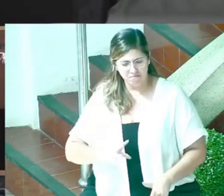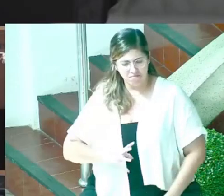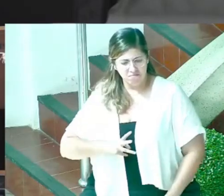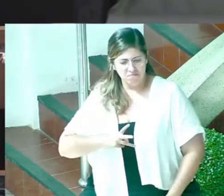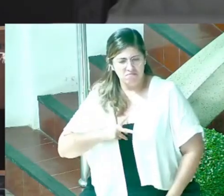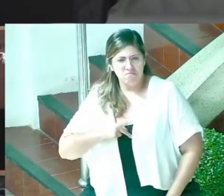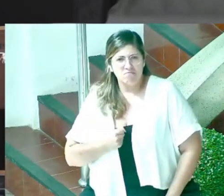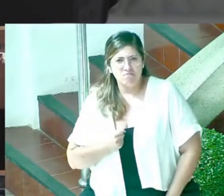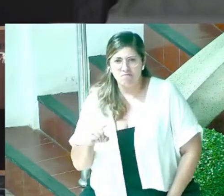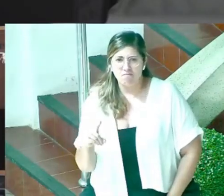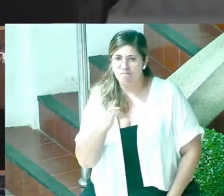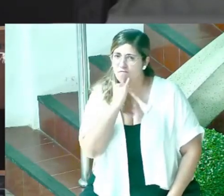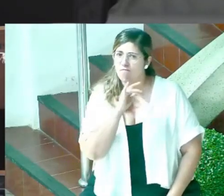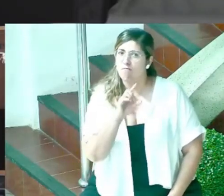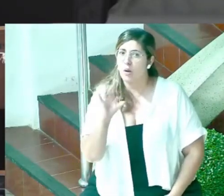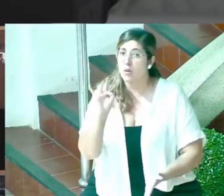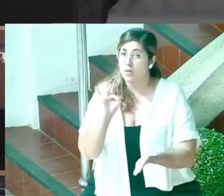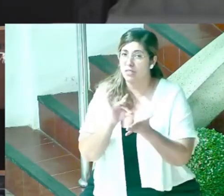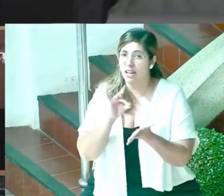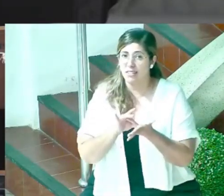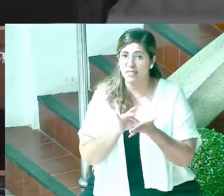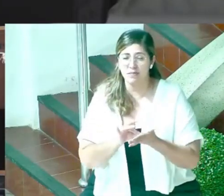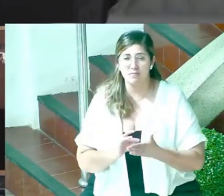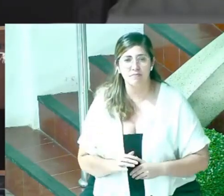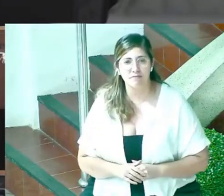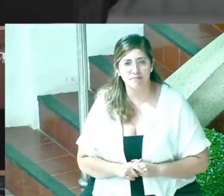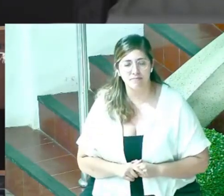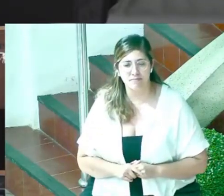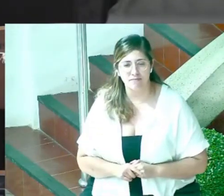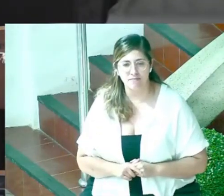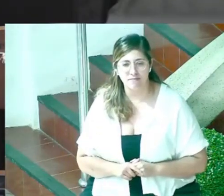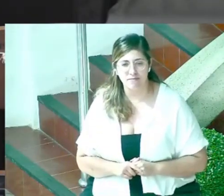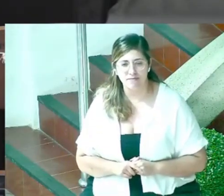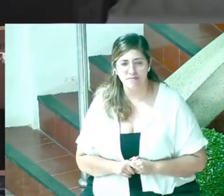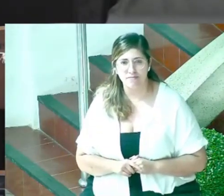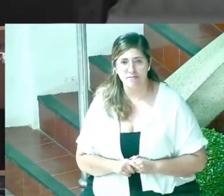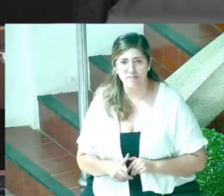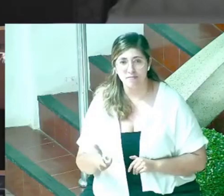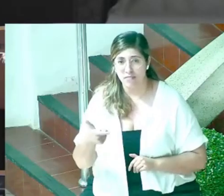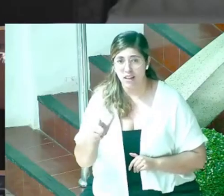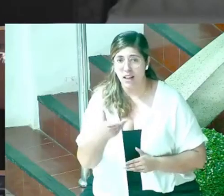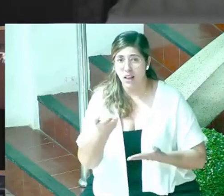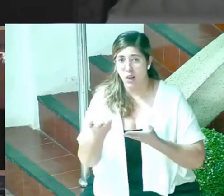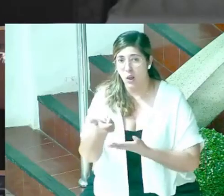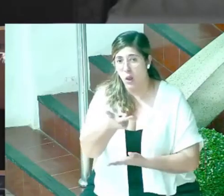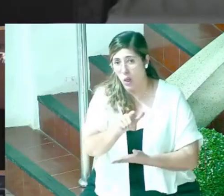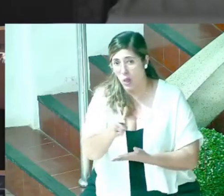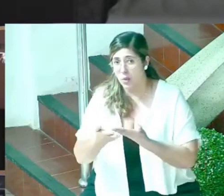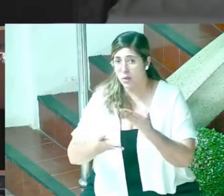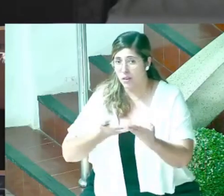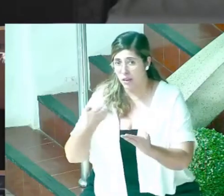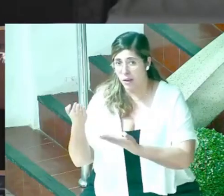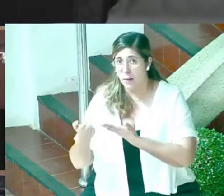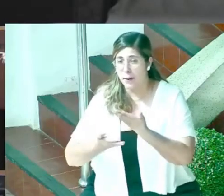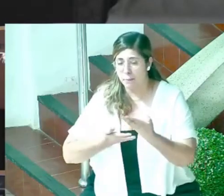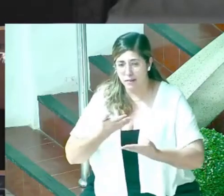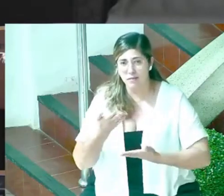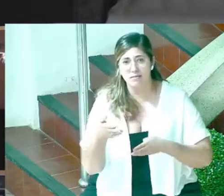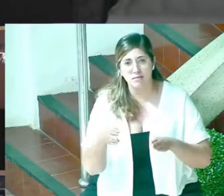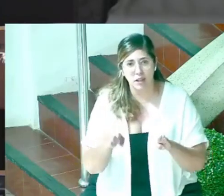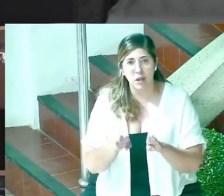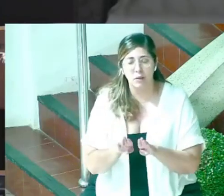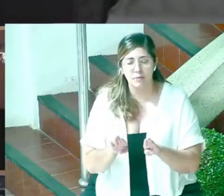Eu prometo a não ser maledicente ou fofoqueiro e atacar o ofensor. Terceira